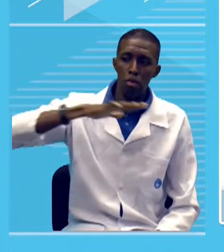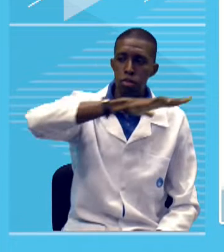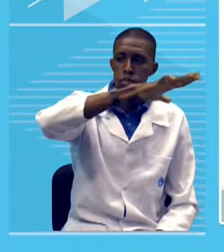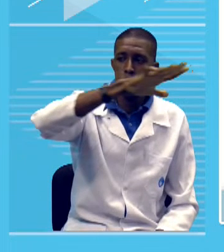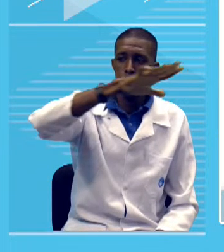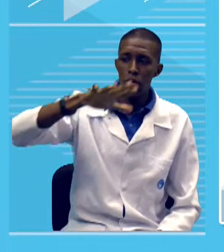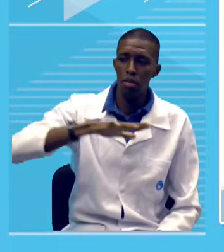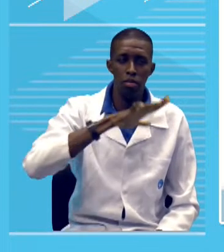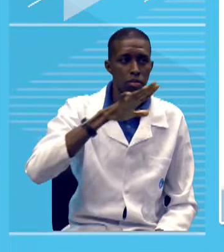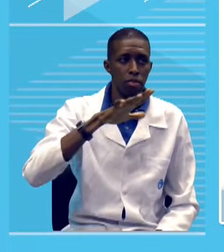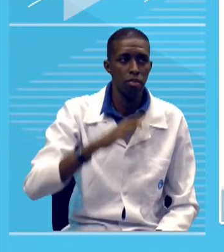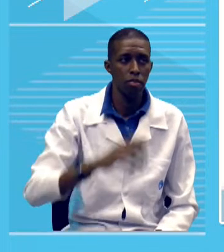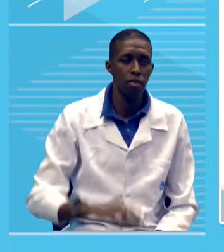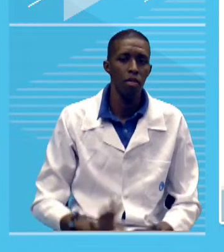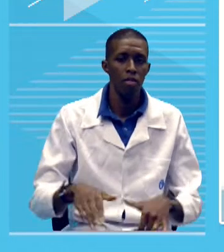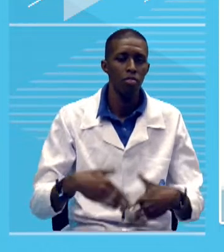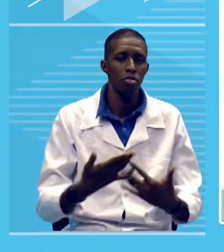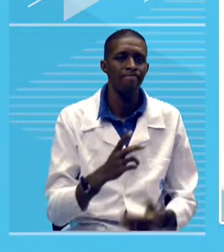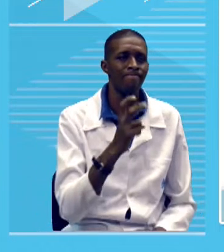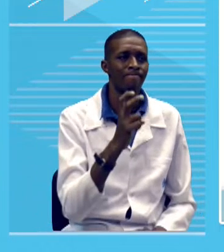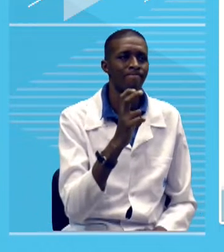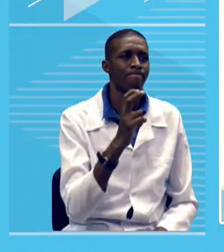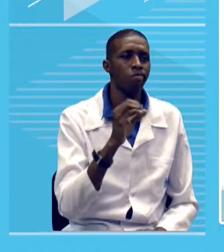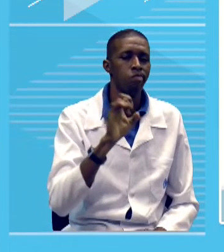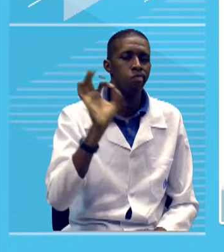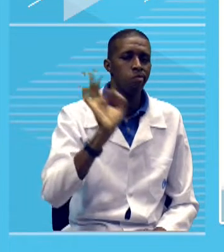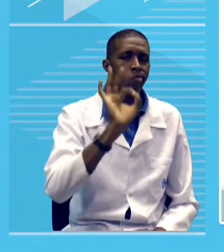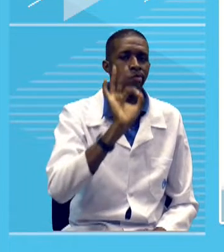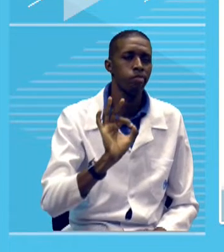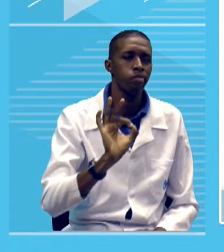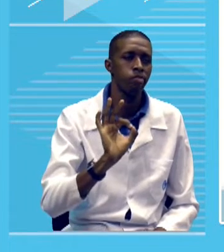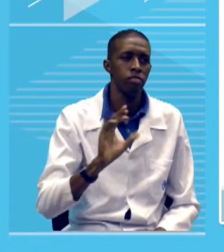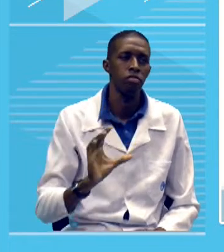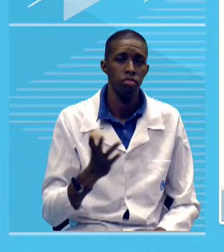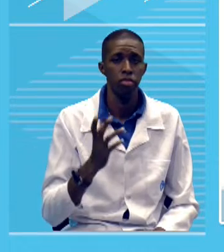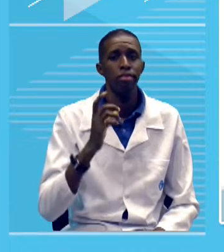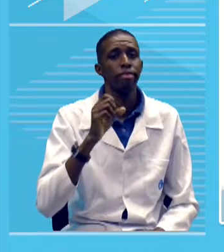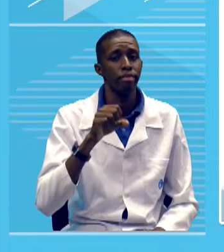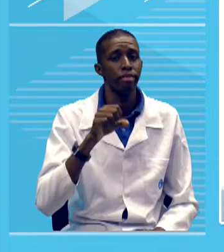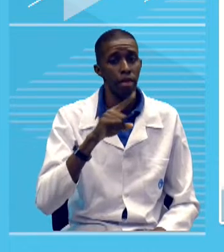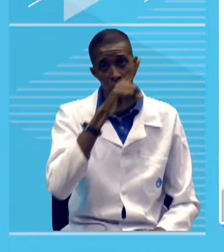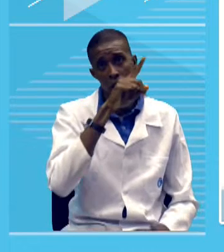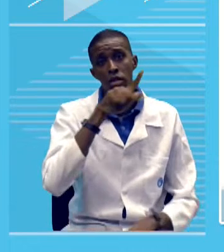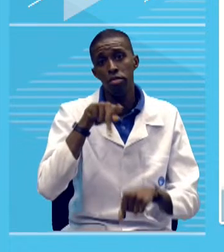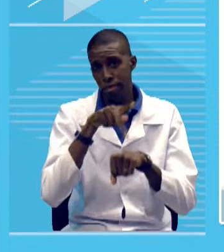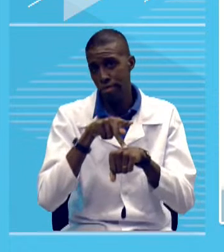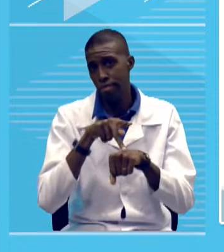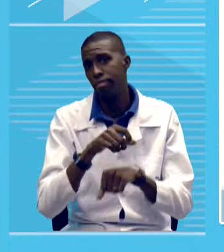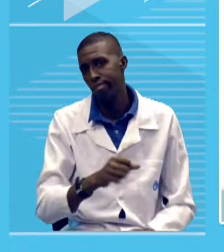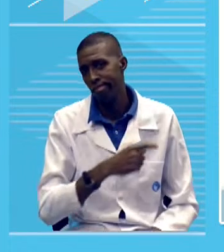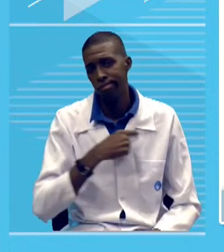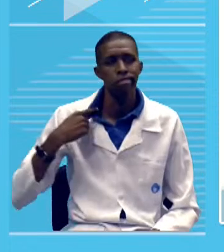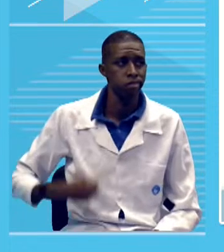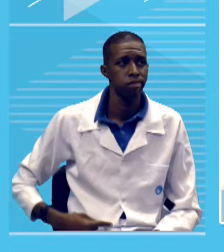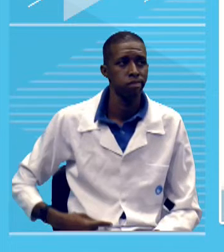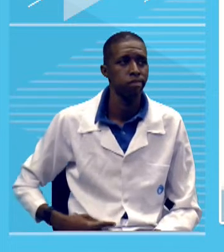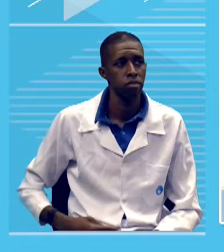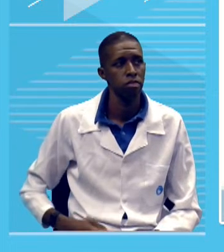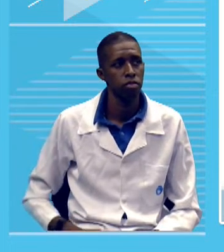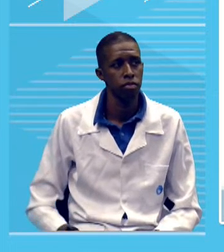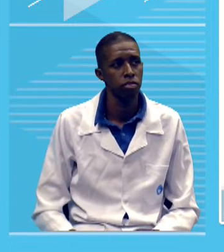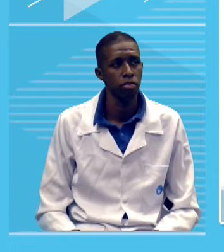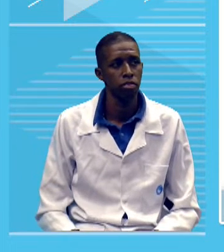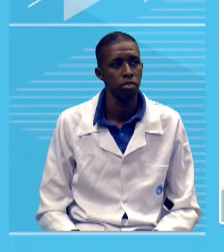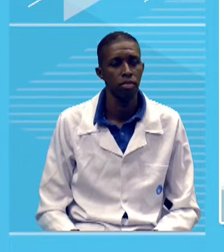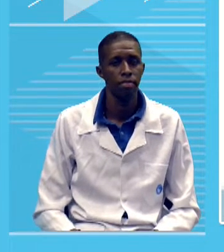eu conceito de economia verde e foi desenvolvido por quem pelo pena uma para quem não